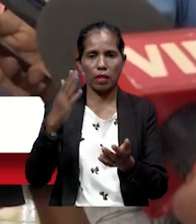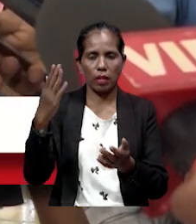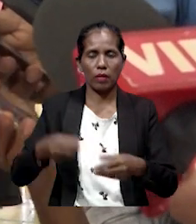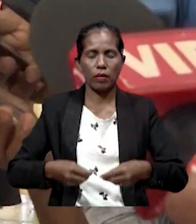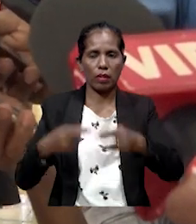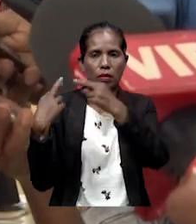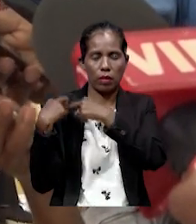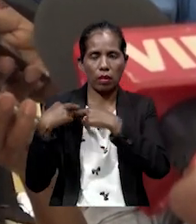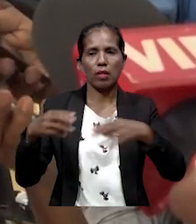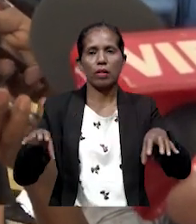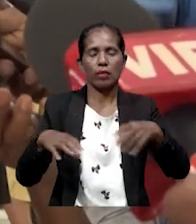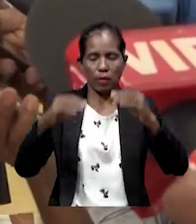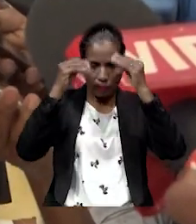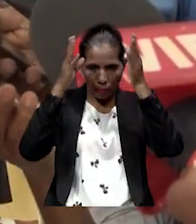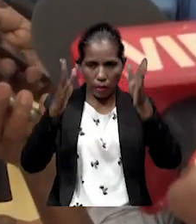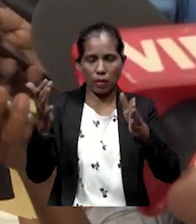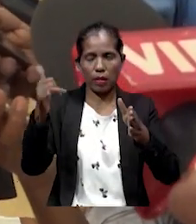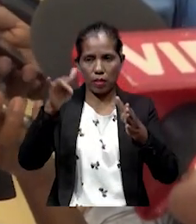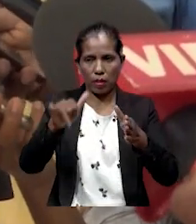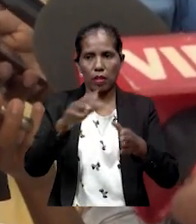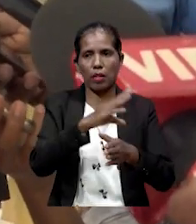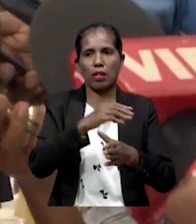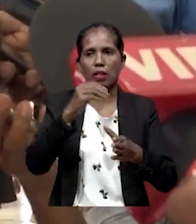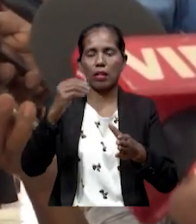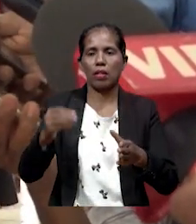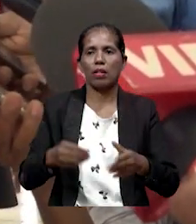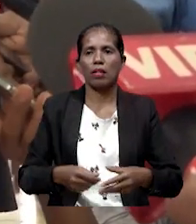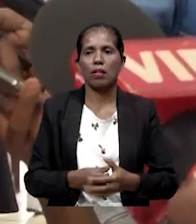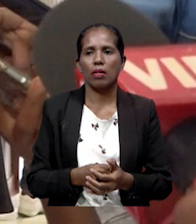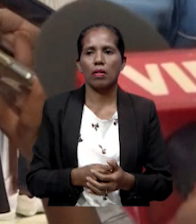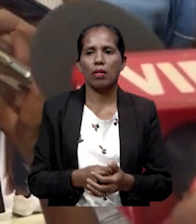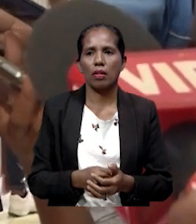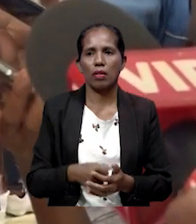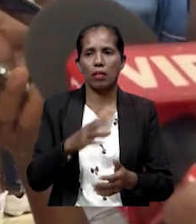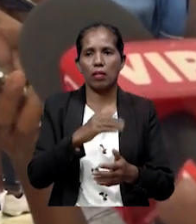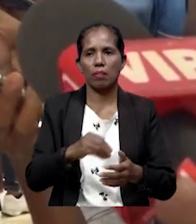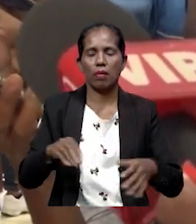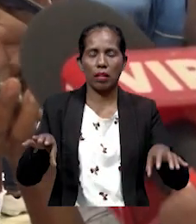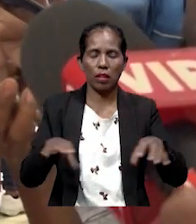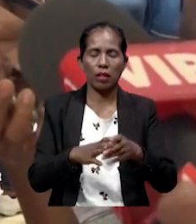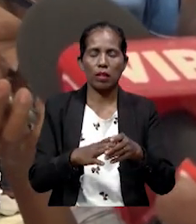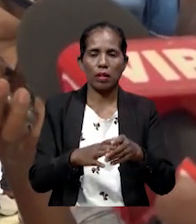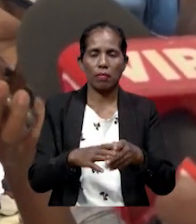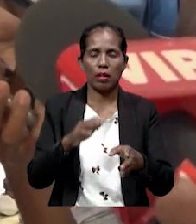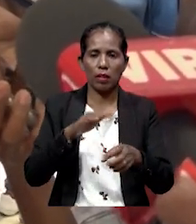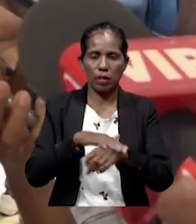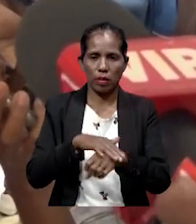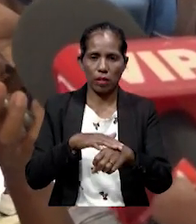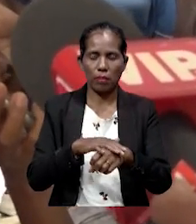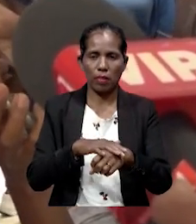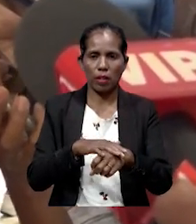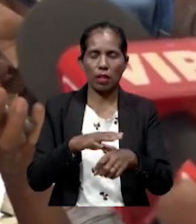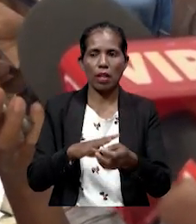ba decano Sira, nomos ba coordenadores ba curso Sira. Balu sedau, maibe